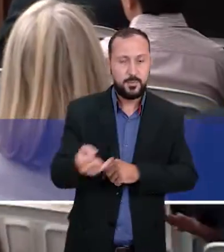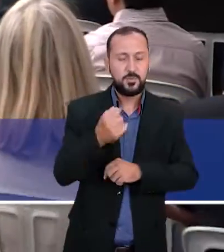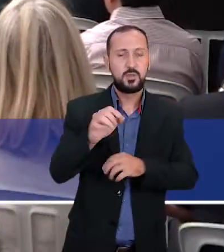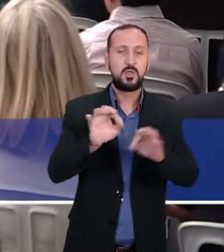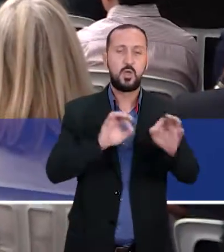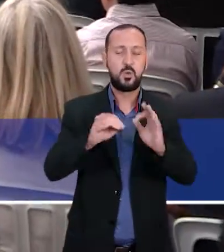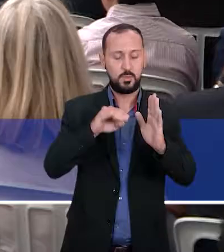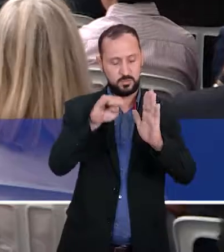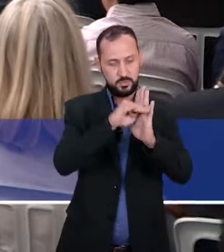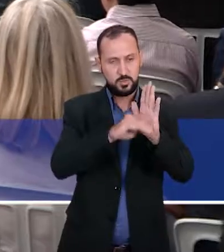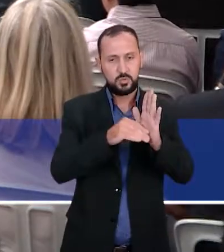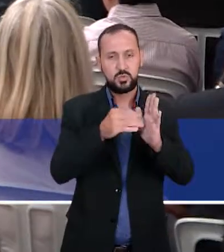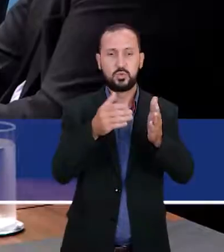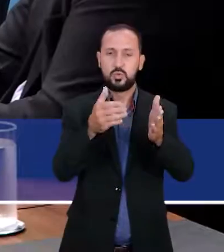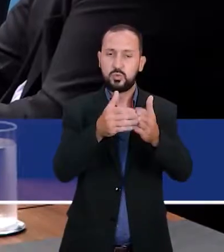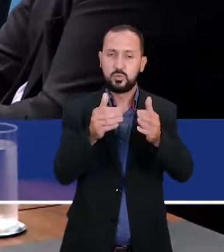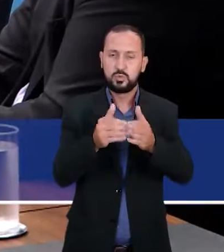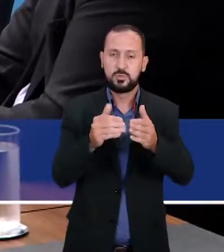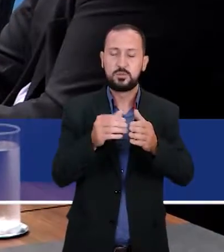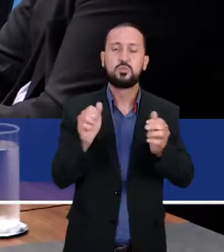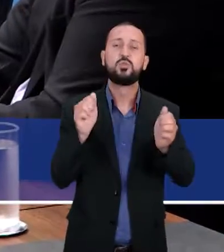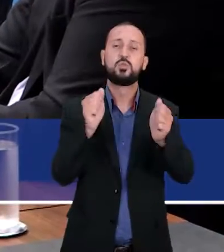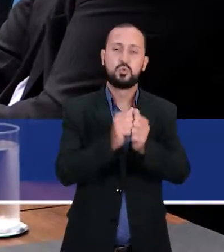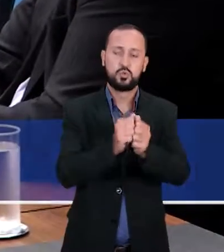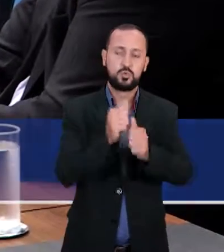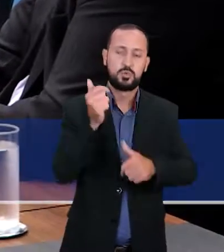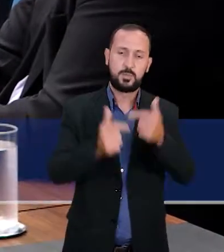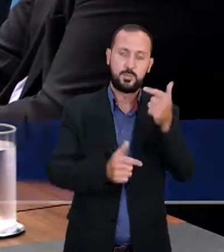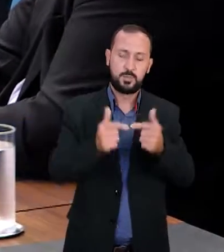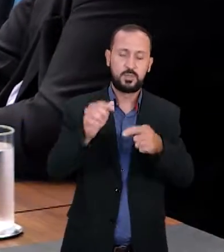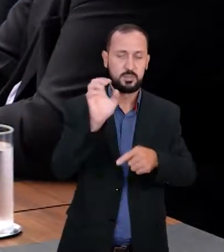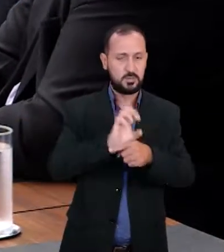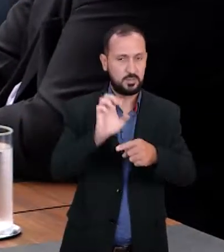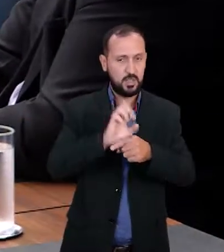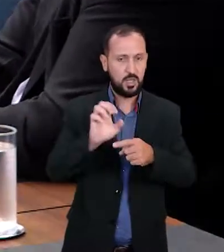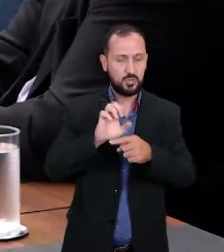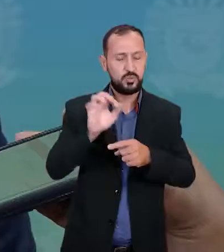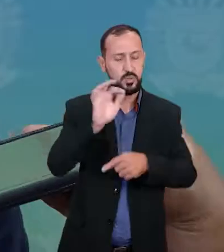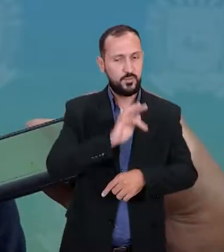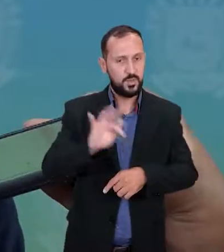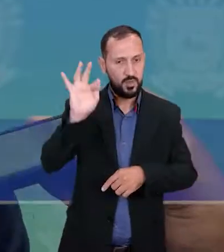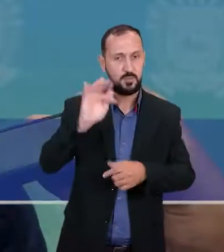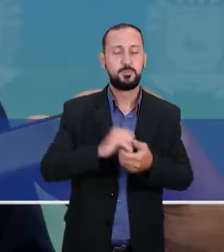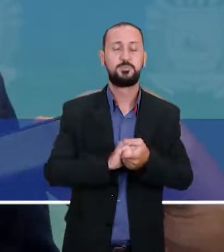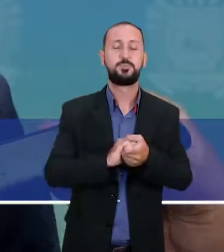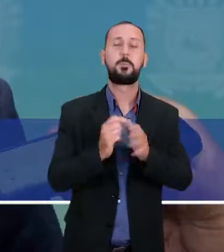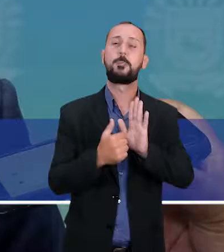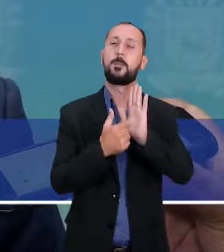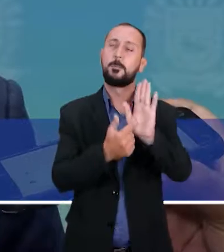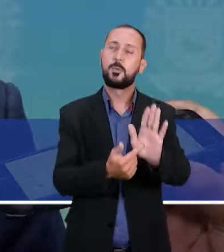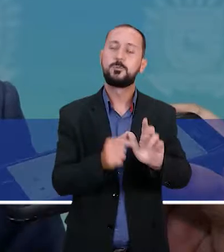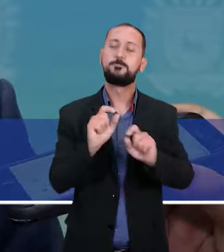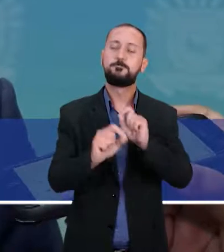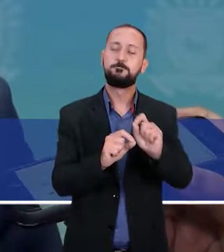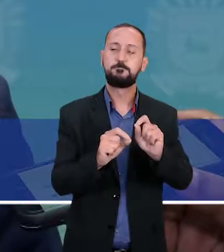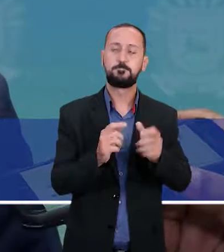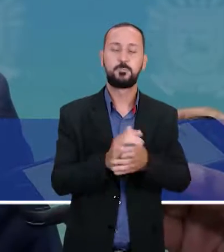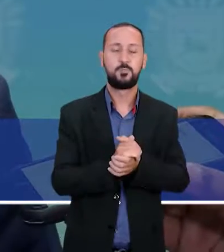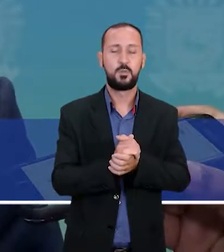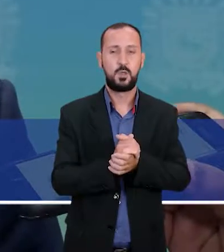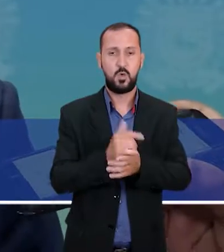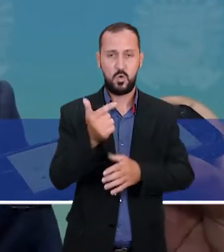encaminhar algumas reivindicações do órgão nesta articulação política entre Estado e União. Nós apresentamos